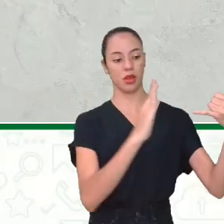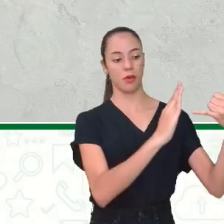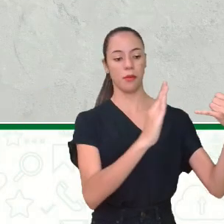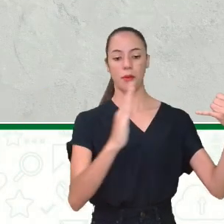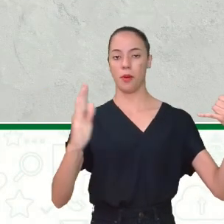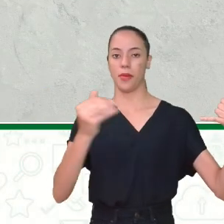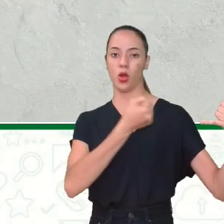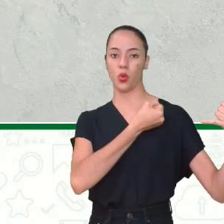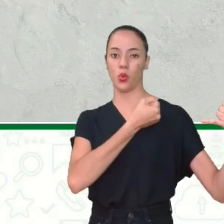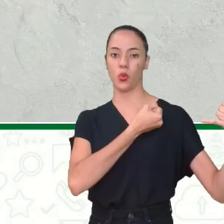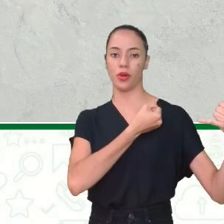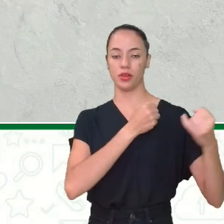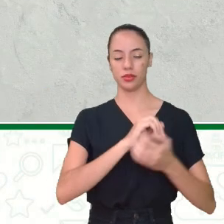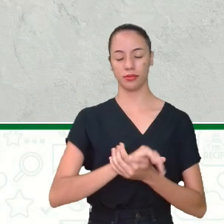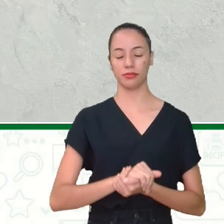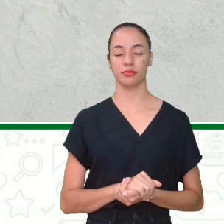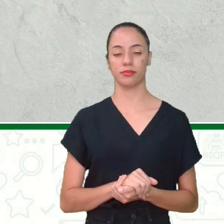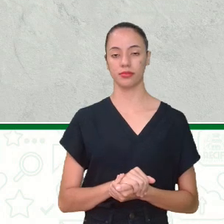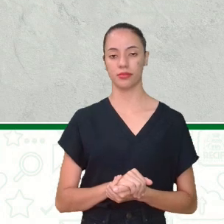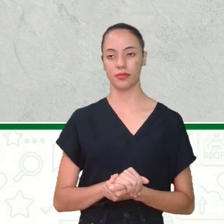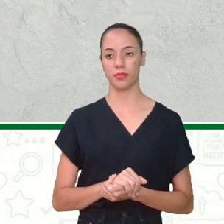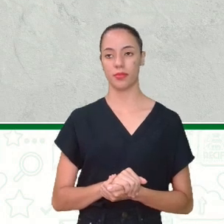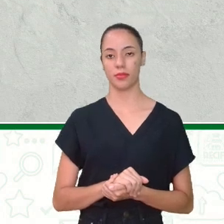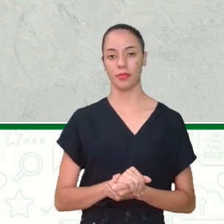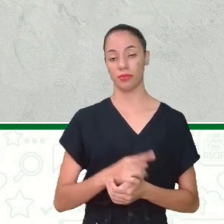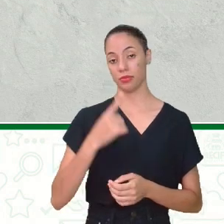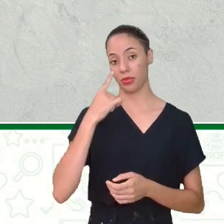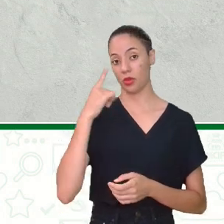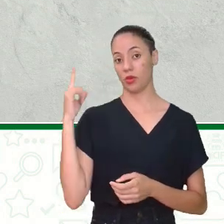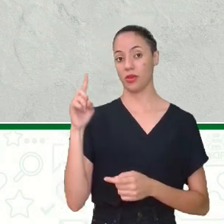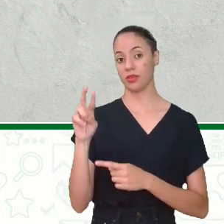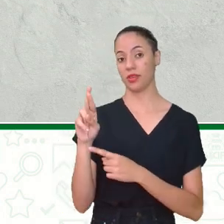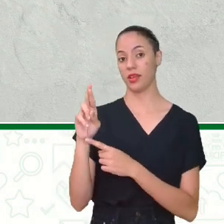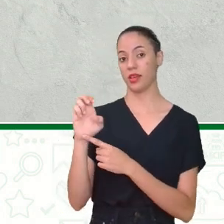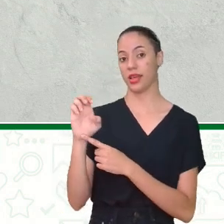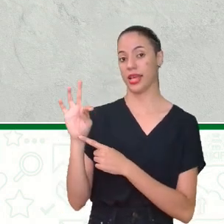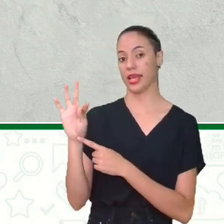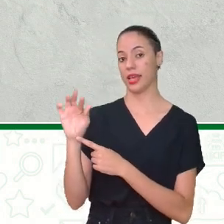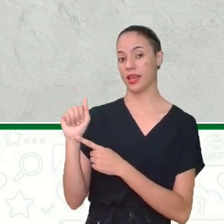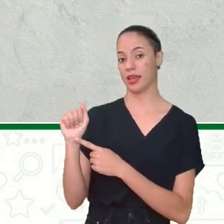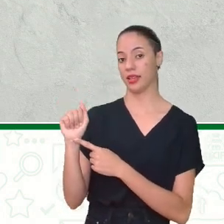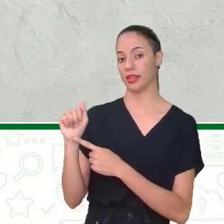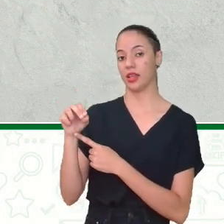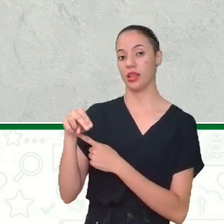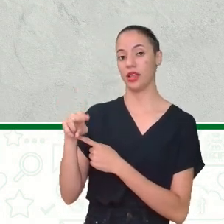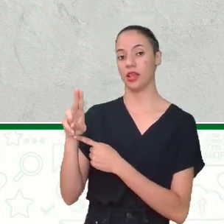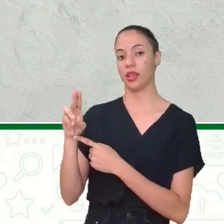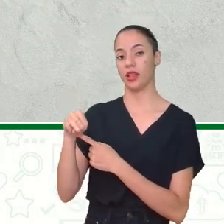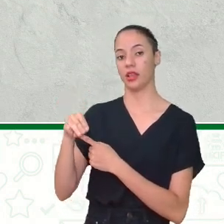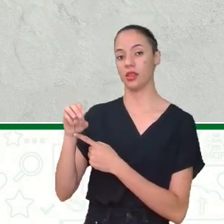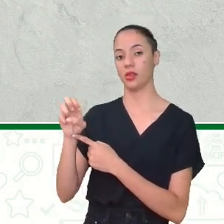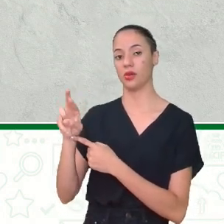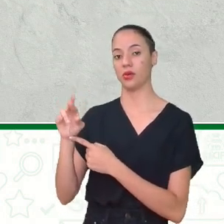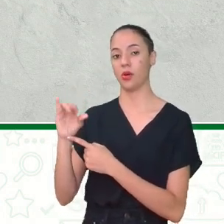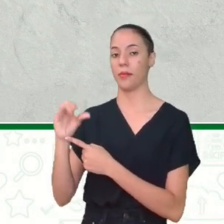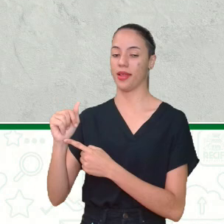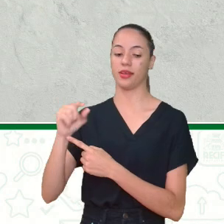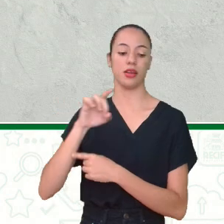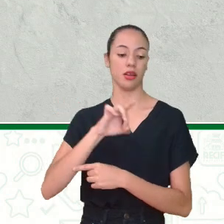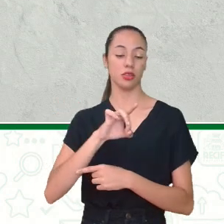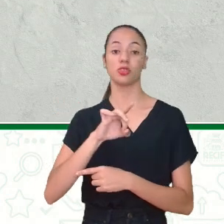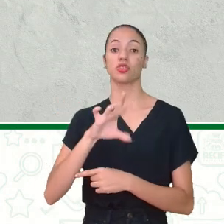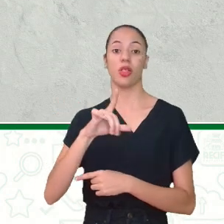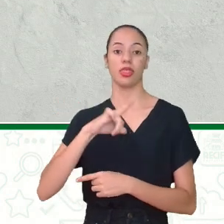né? Então, nessa reta numérica, eu coloquei só números